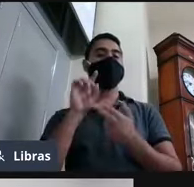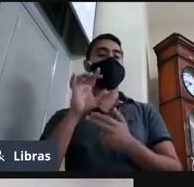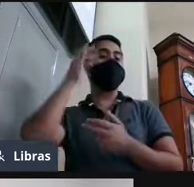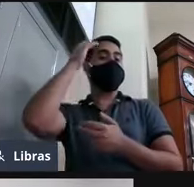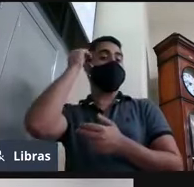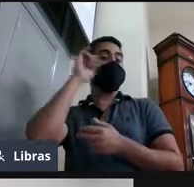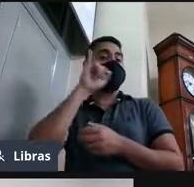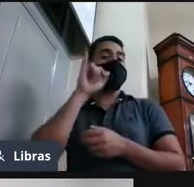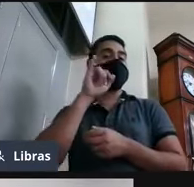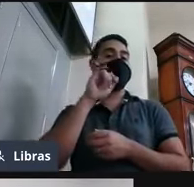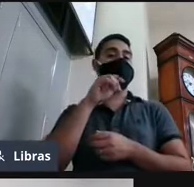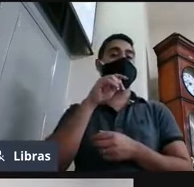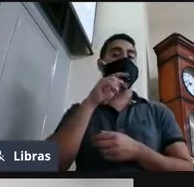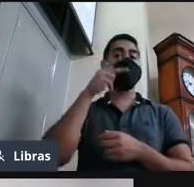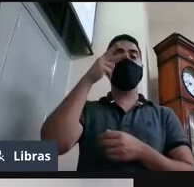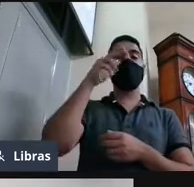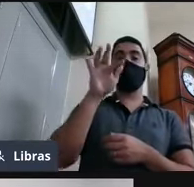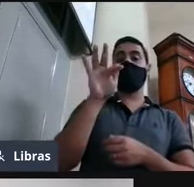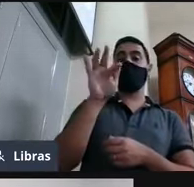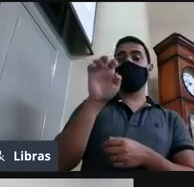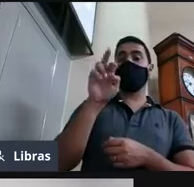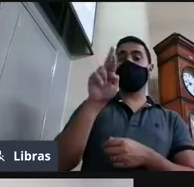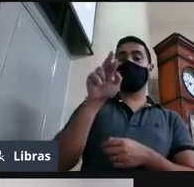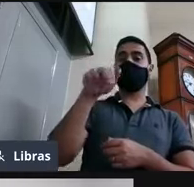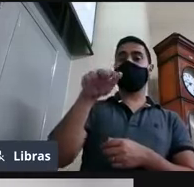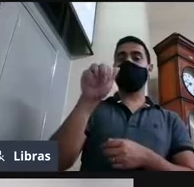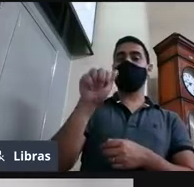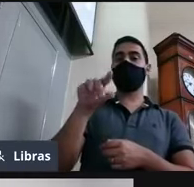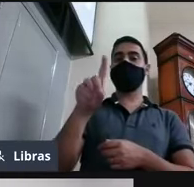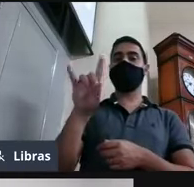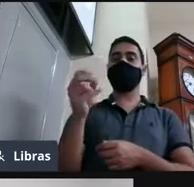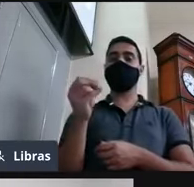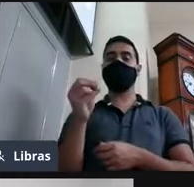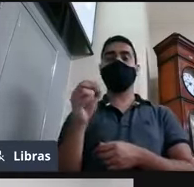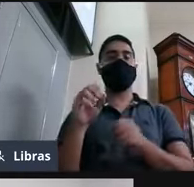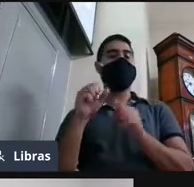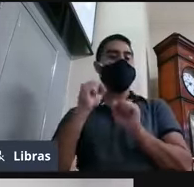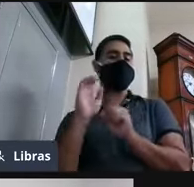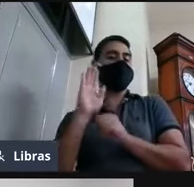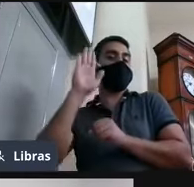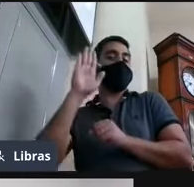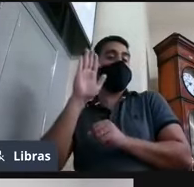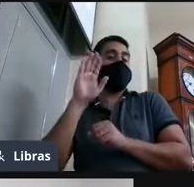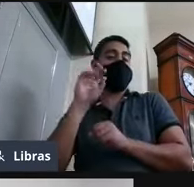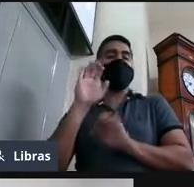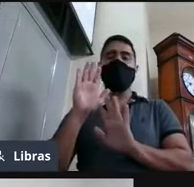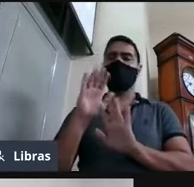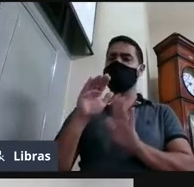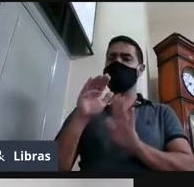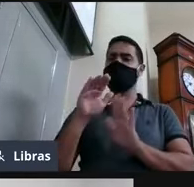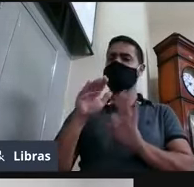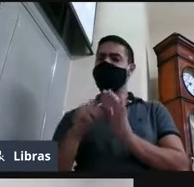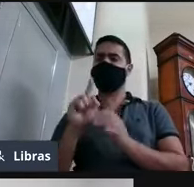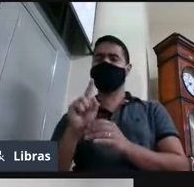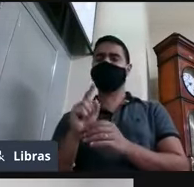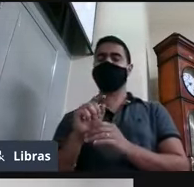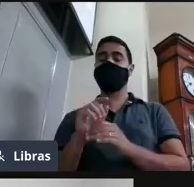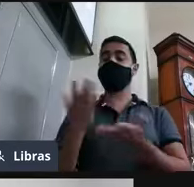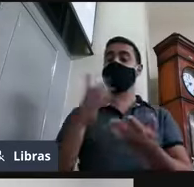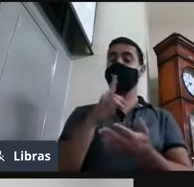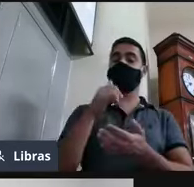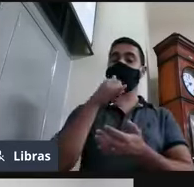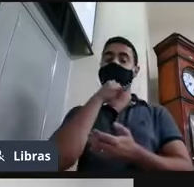o Fernandinho pode ser candidato ou não. Mas que ele não roubou, ele não roubou. Então, é um dia triste, onde ofereceram dinheiro,